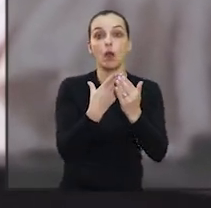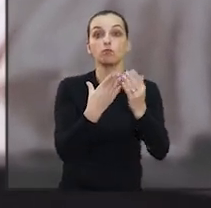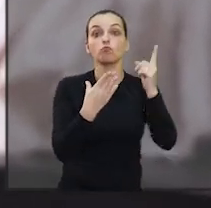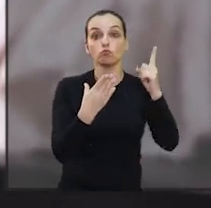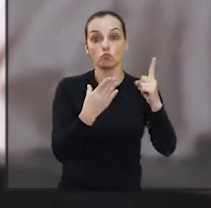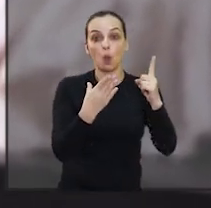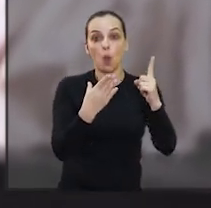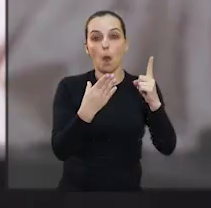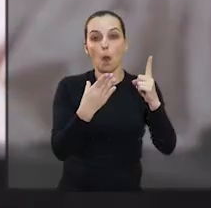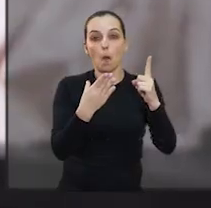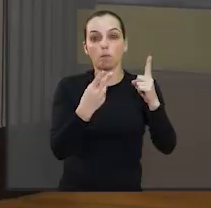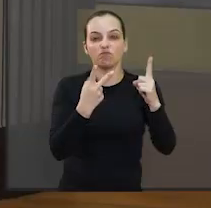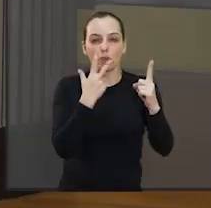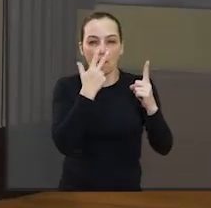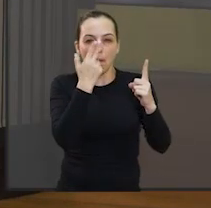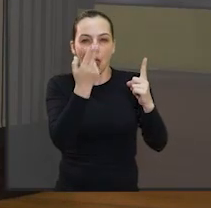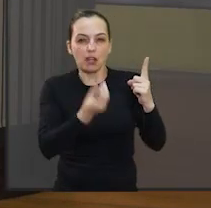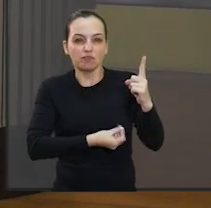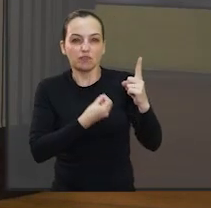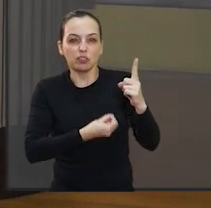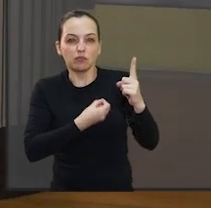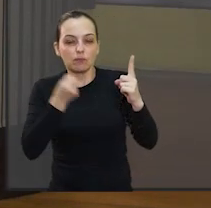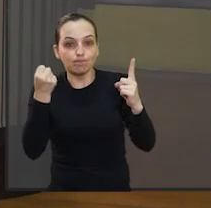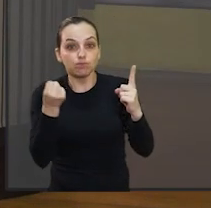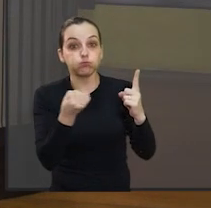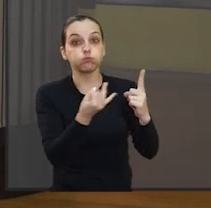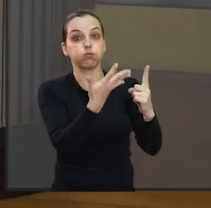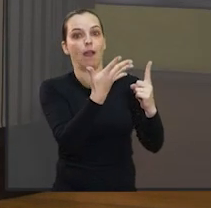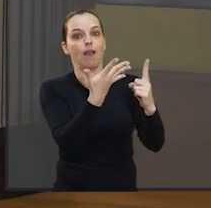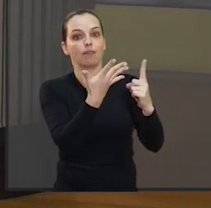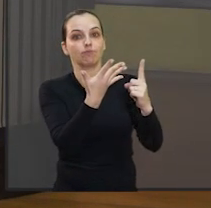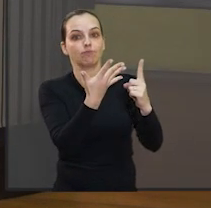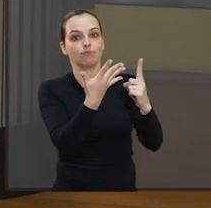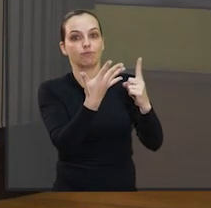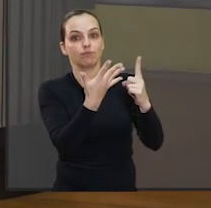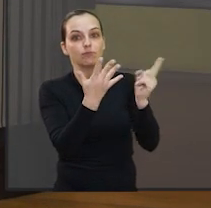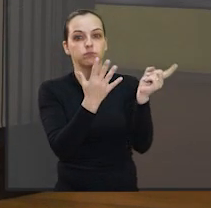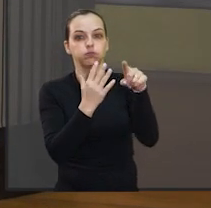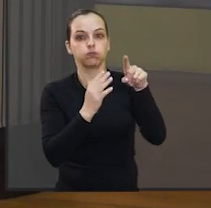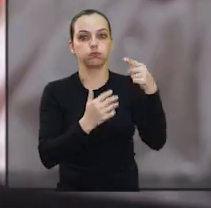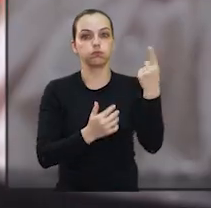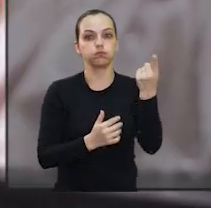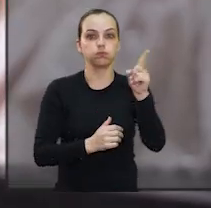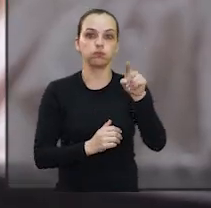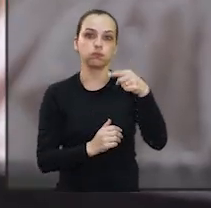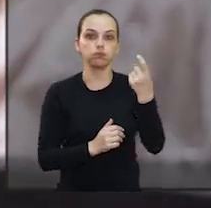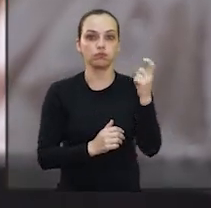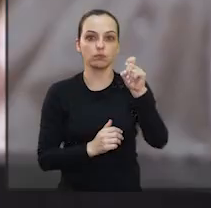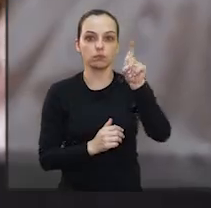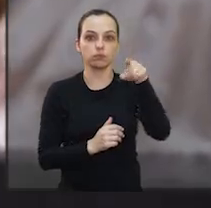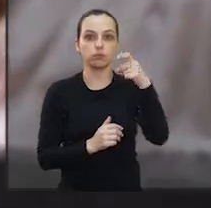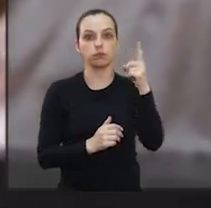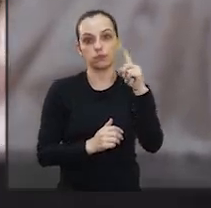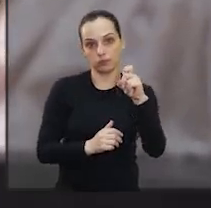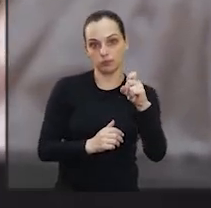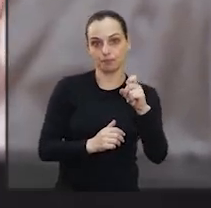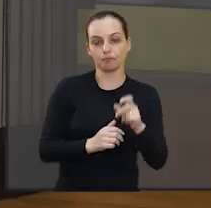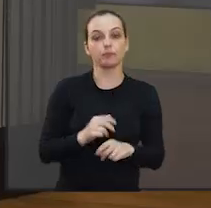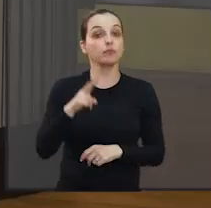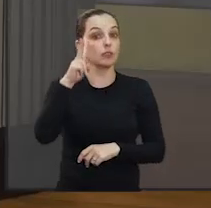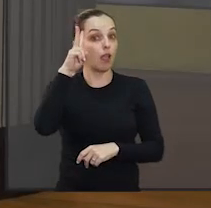é bem legal, né? Já atinge diretamente, ela se envolve. Agora, ela se envolve também quando o trabalho é bem